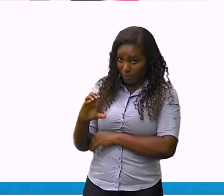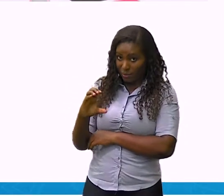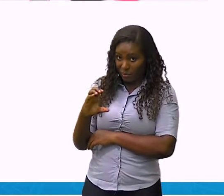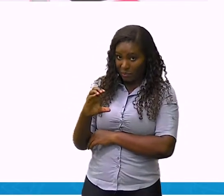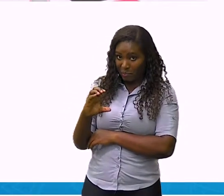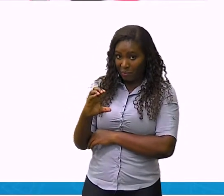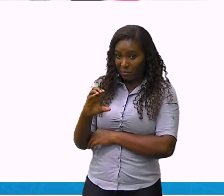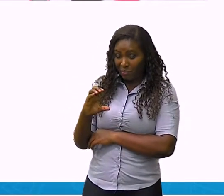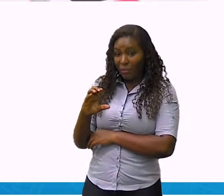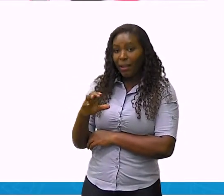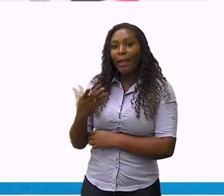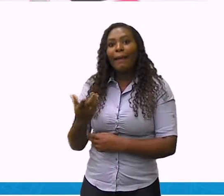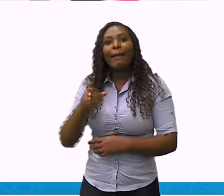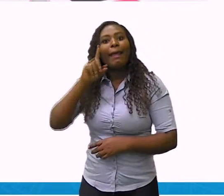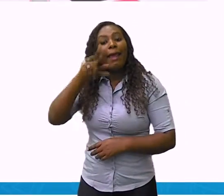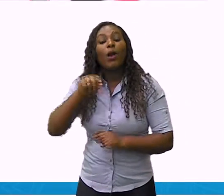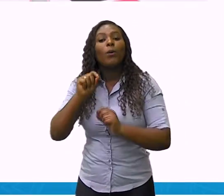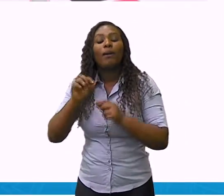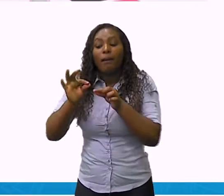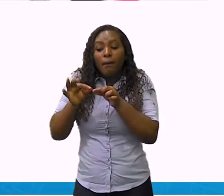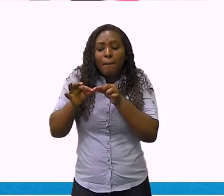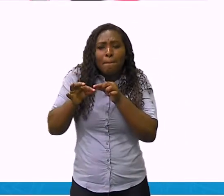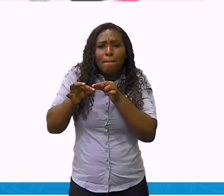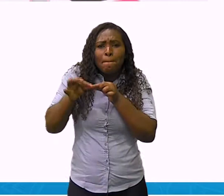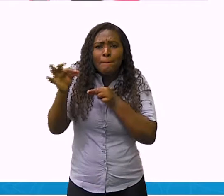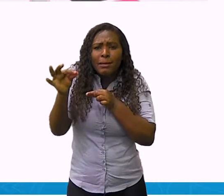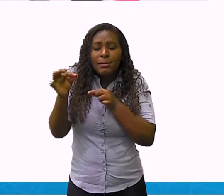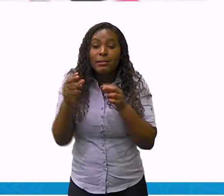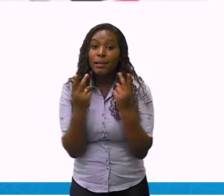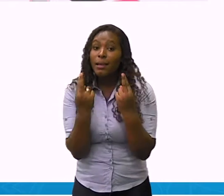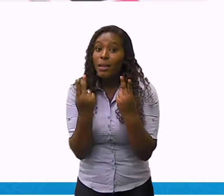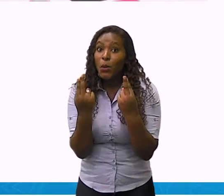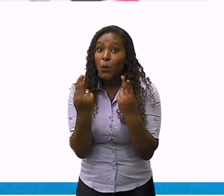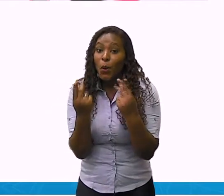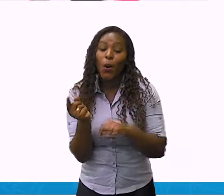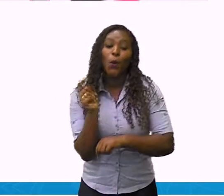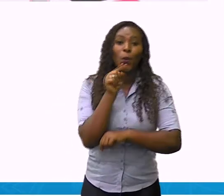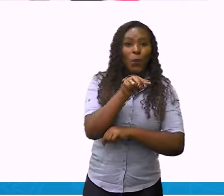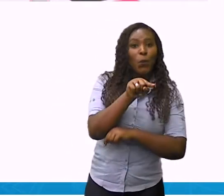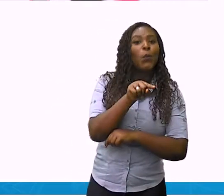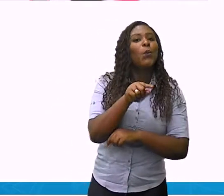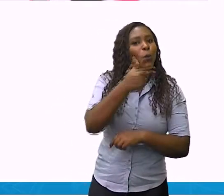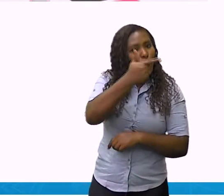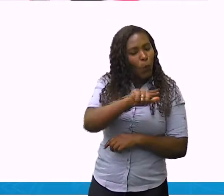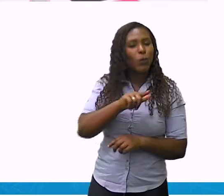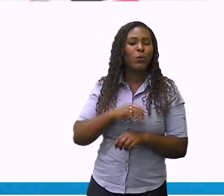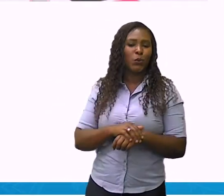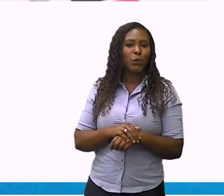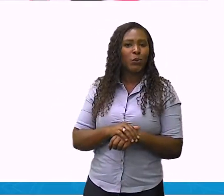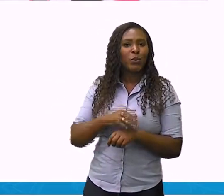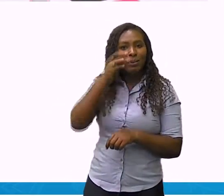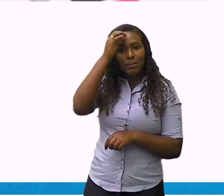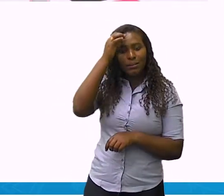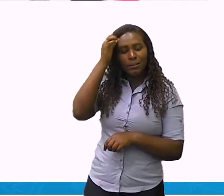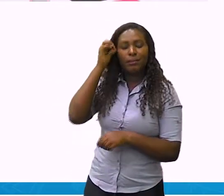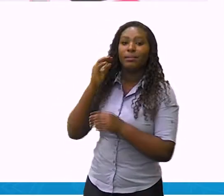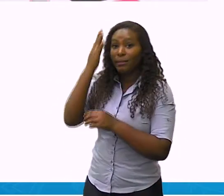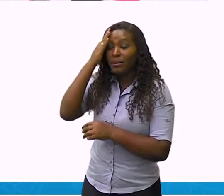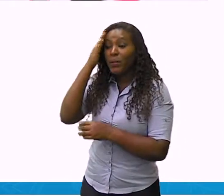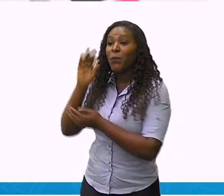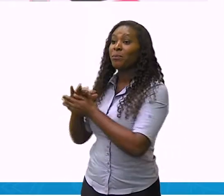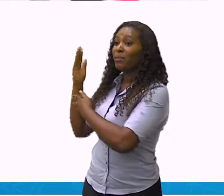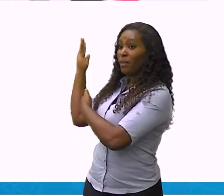que ele é congruente ao lado AD, é igual, é congruente. Então, este lado aqui